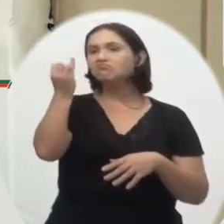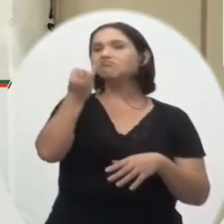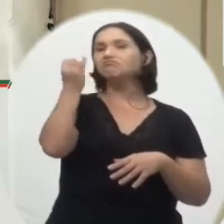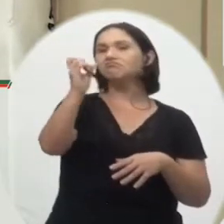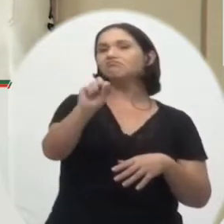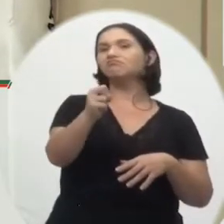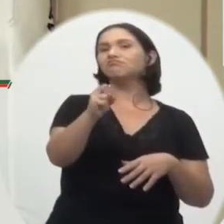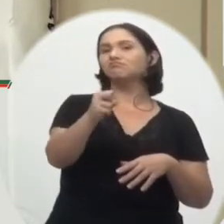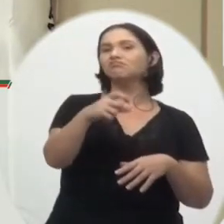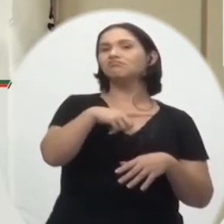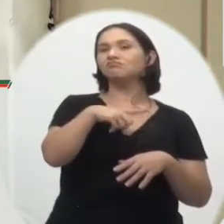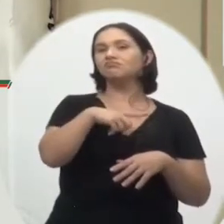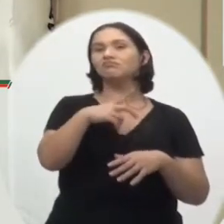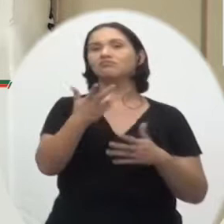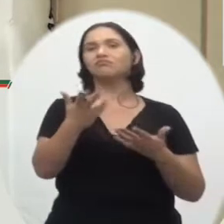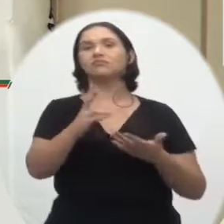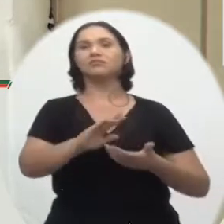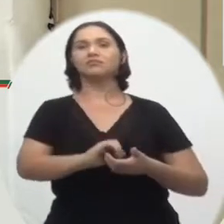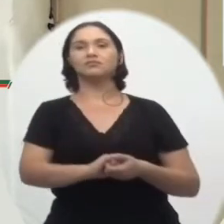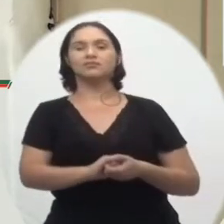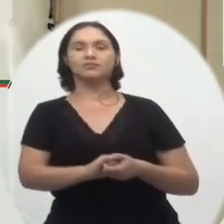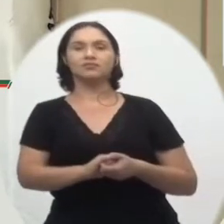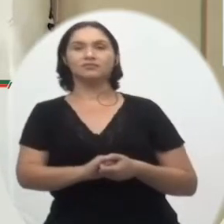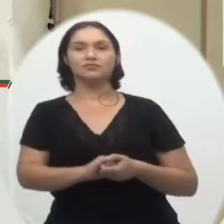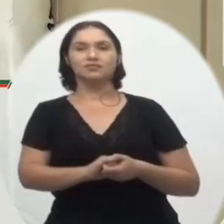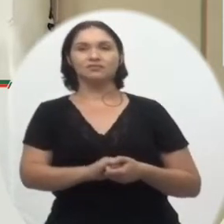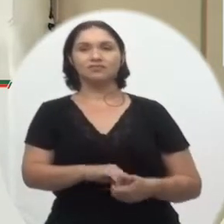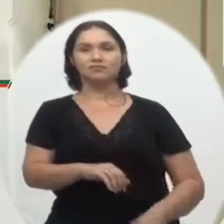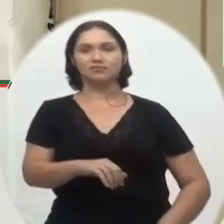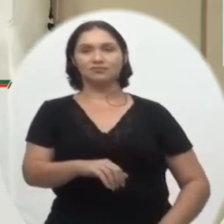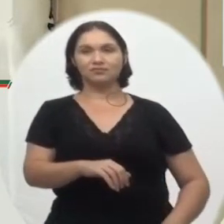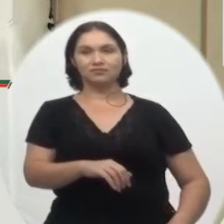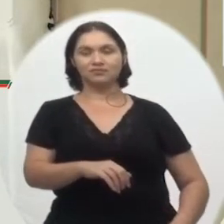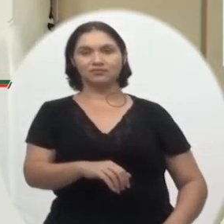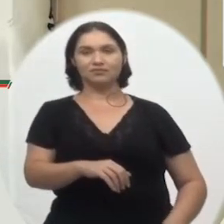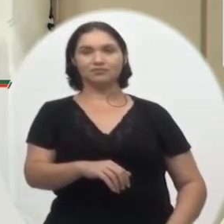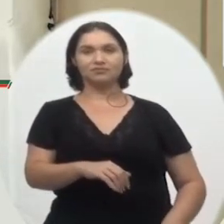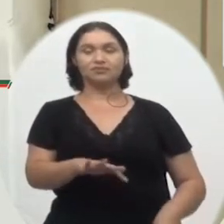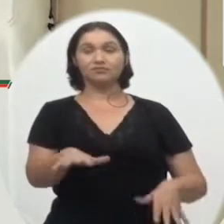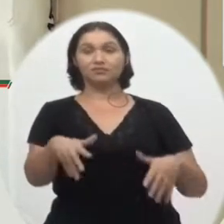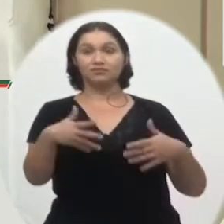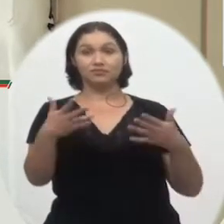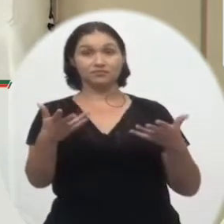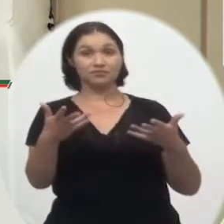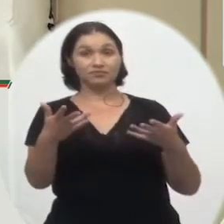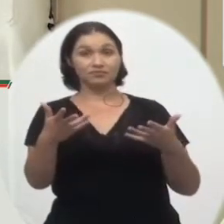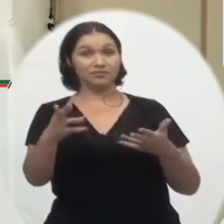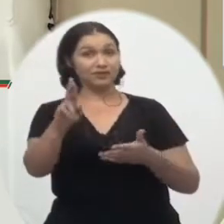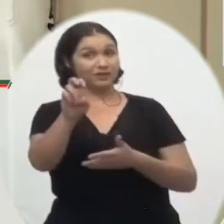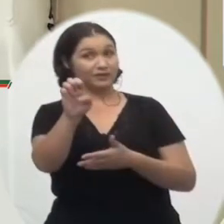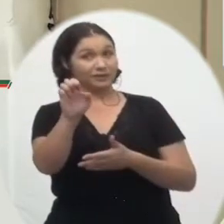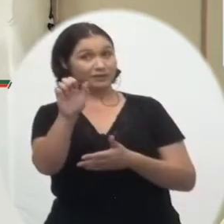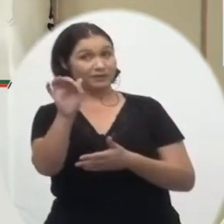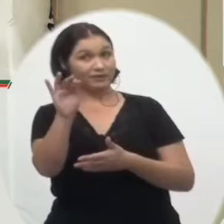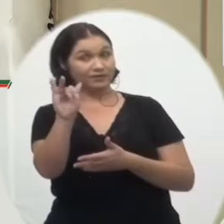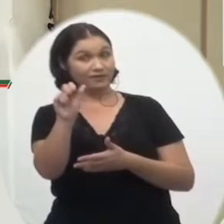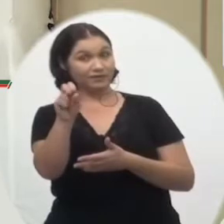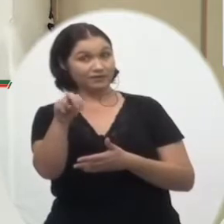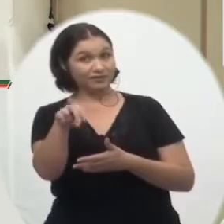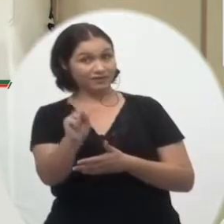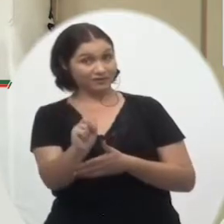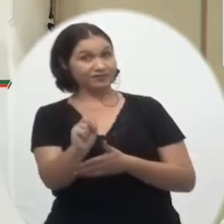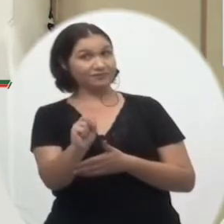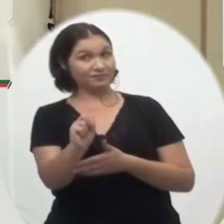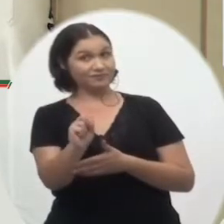equipamento vir lá para a nossa região. Isso, com esse dinheiro refis aí, quem sabe vai uns milhãozinhos para lá também, né? Já que vai ficar fora da. Está me tirando